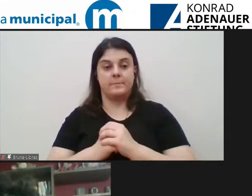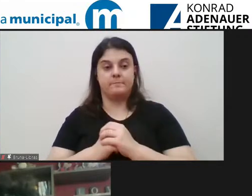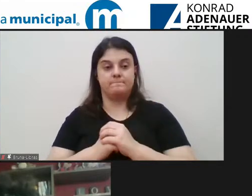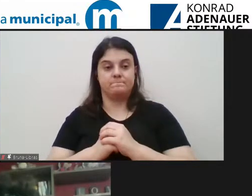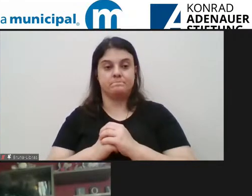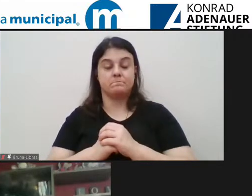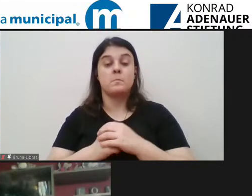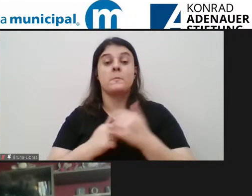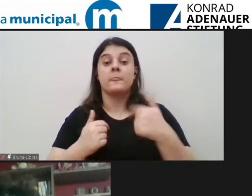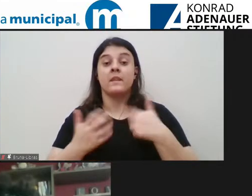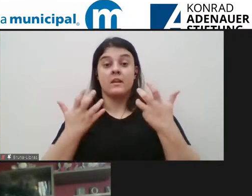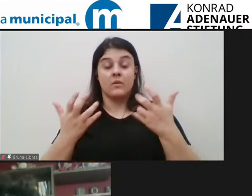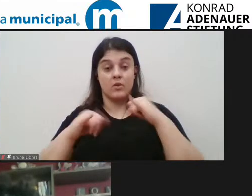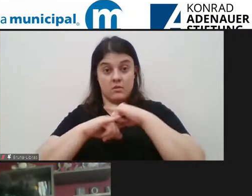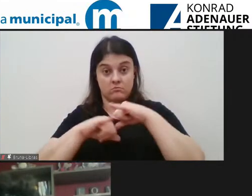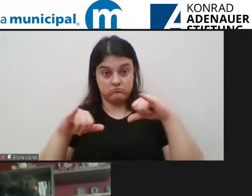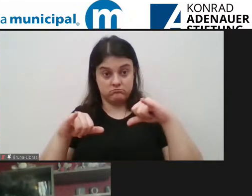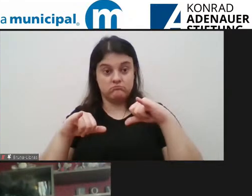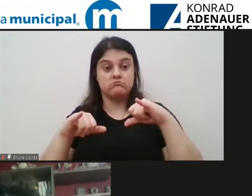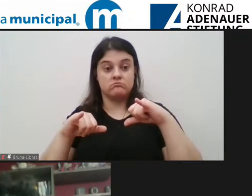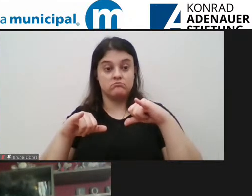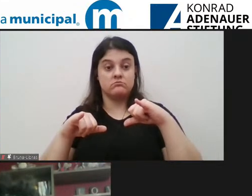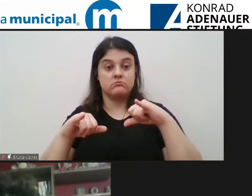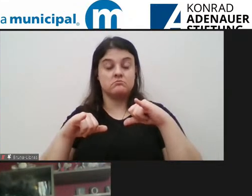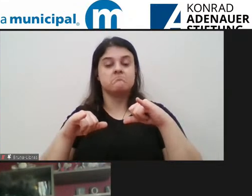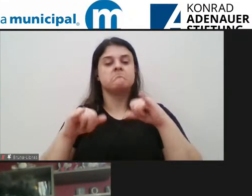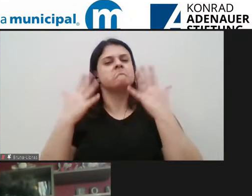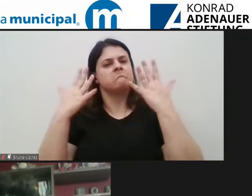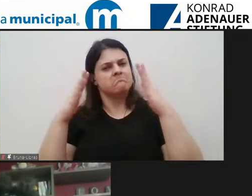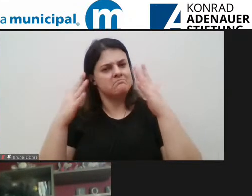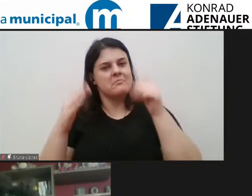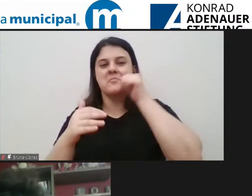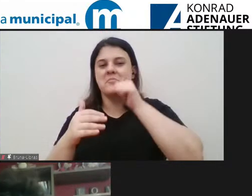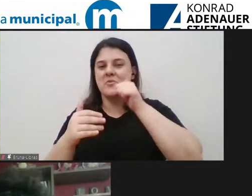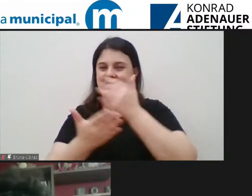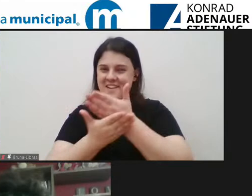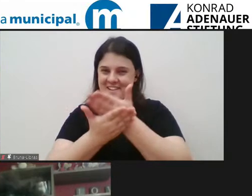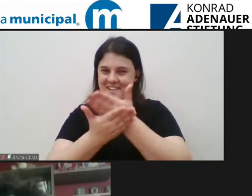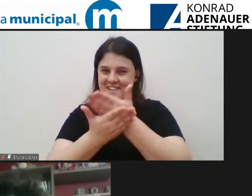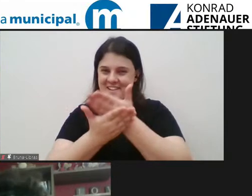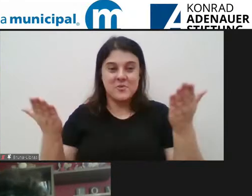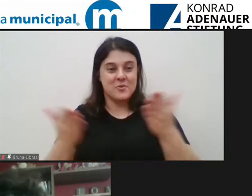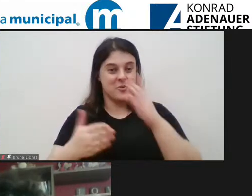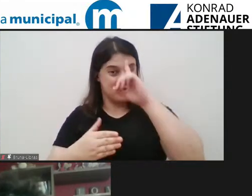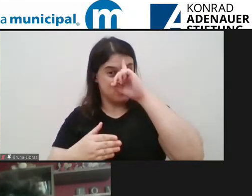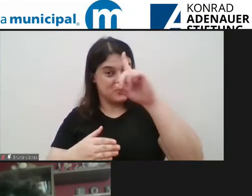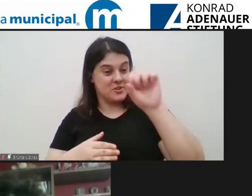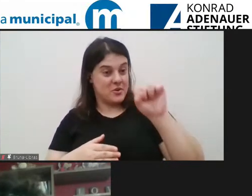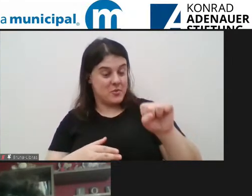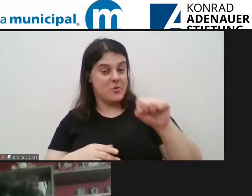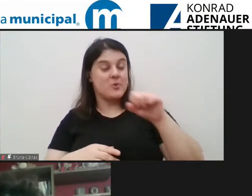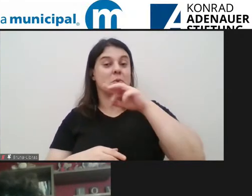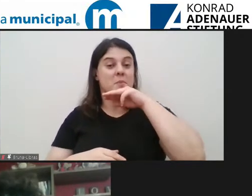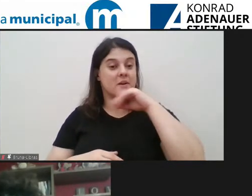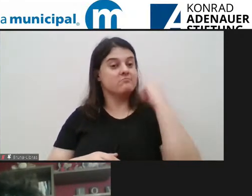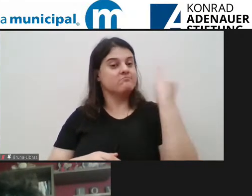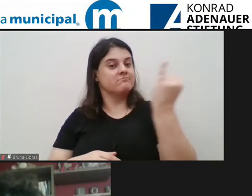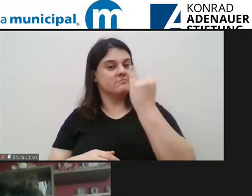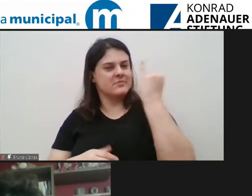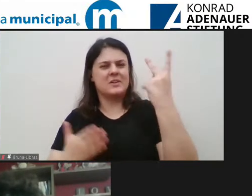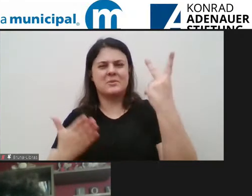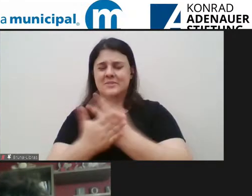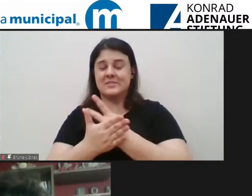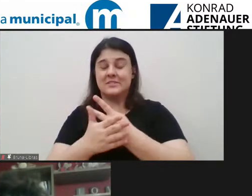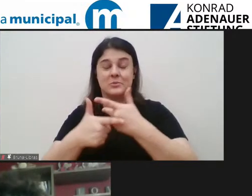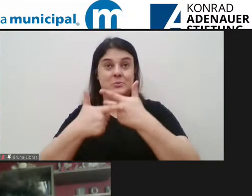pessoal eu queria deixar aqui o meu as minhas felicitações para as mulheres né esse dia oito de Março que é um dia importante que aconteceu